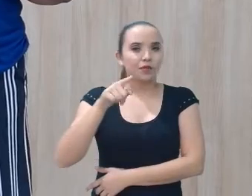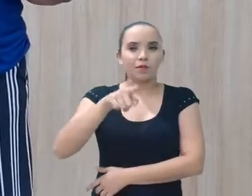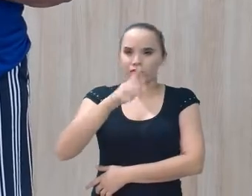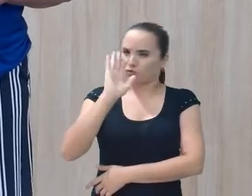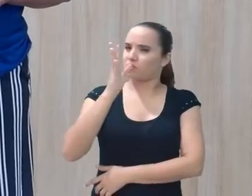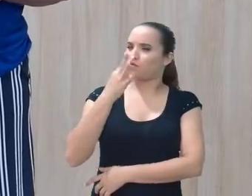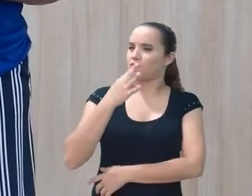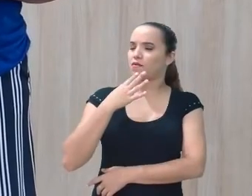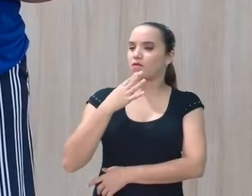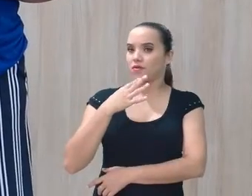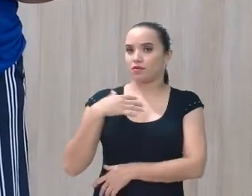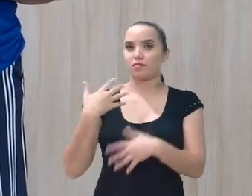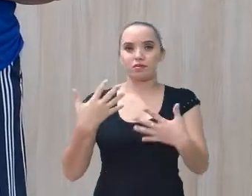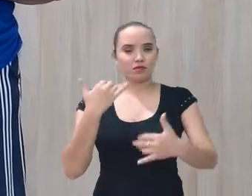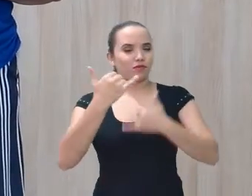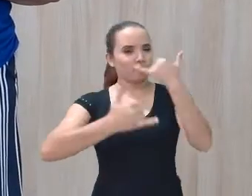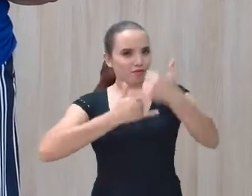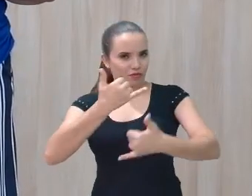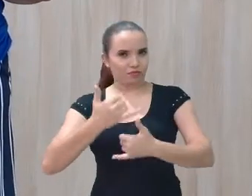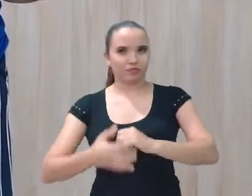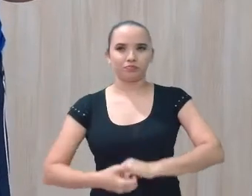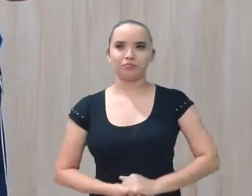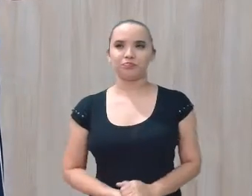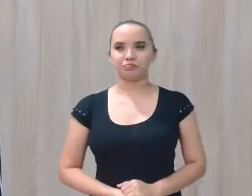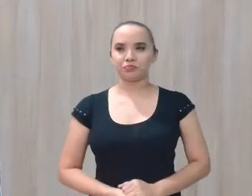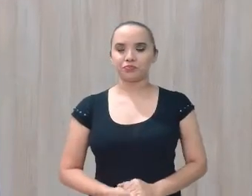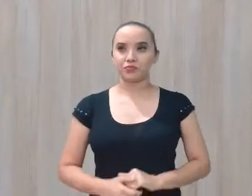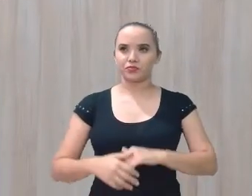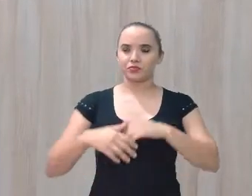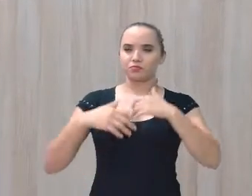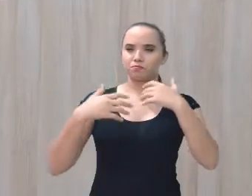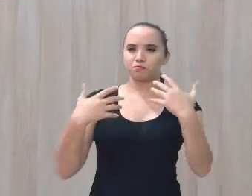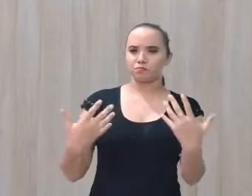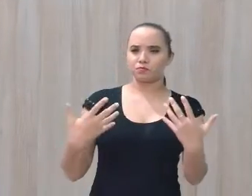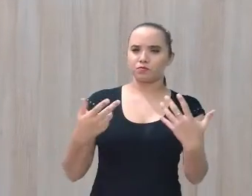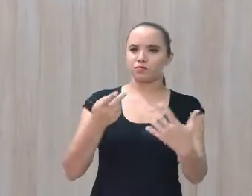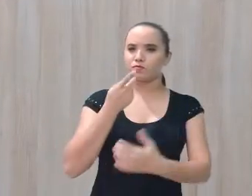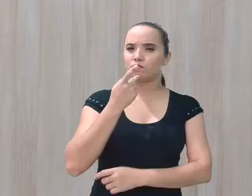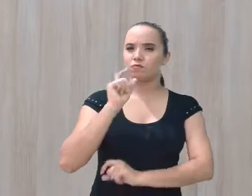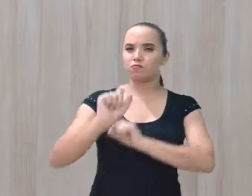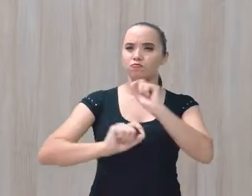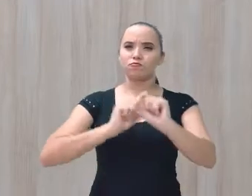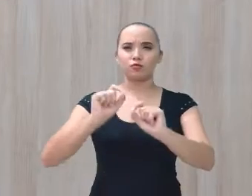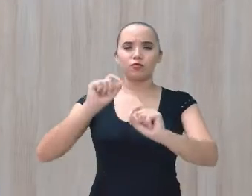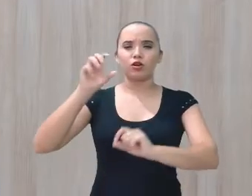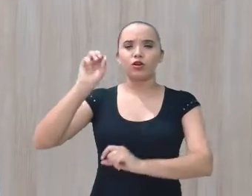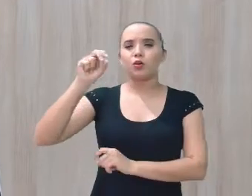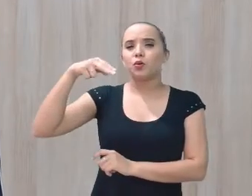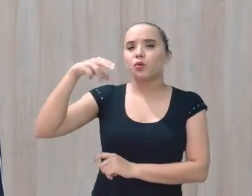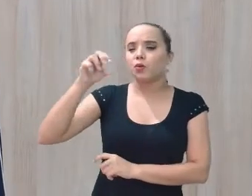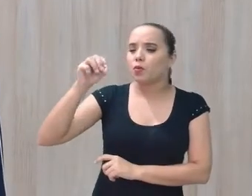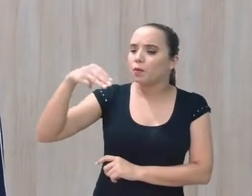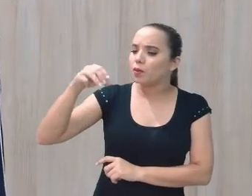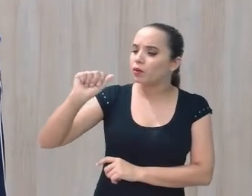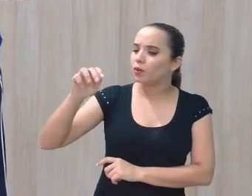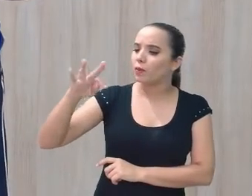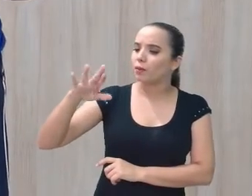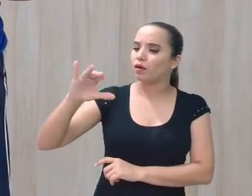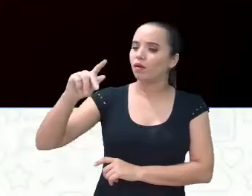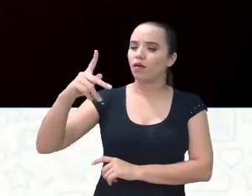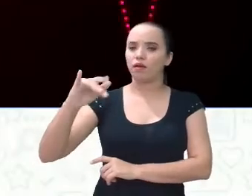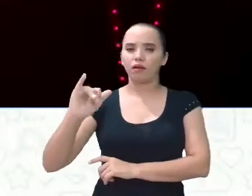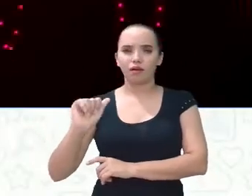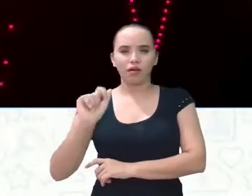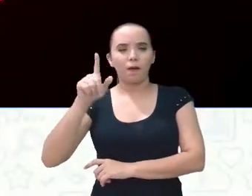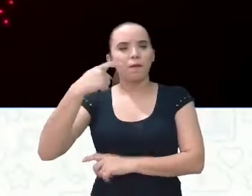vai brincar um pouquinho hoje com essa ideia. E para falar em onomatopeia, a gente tem que pensar em som, tá